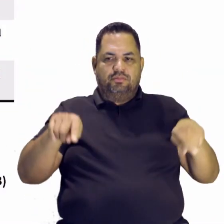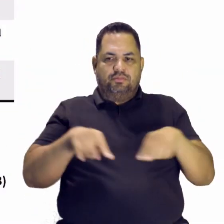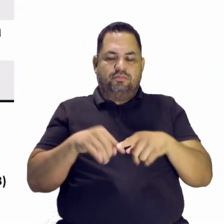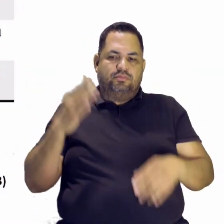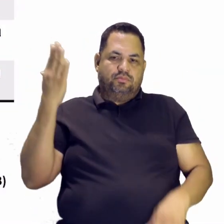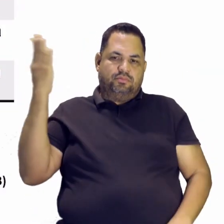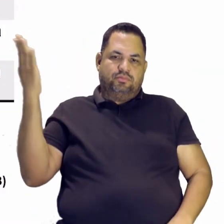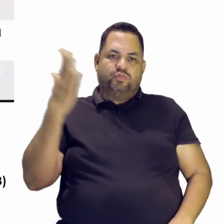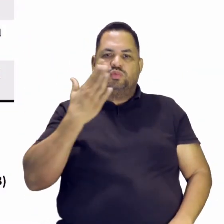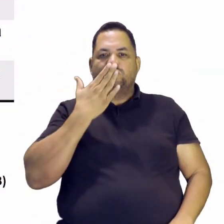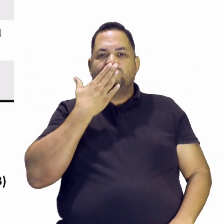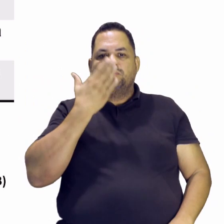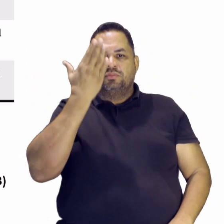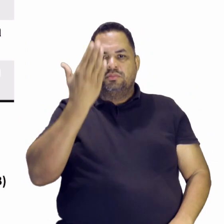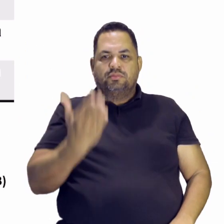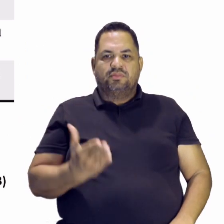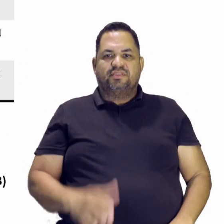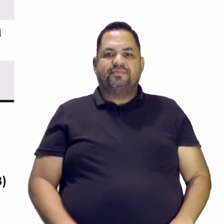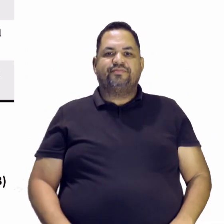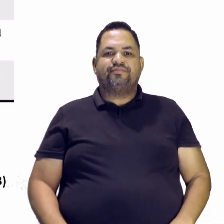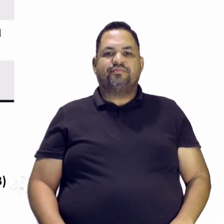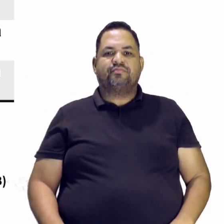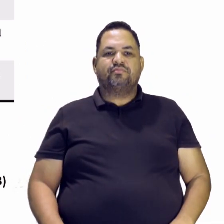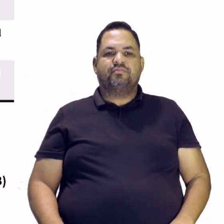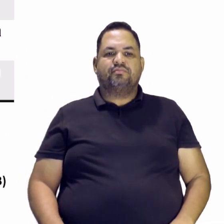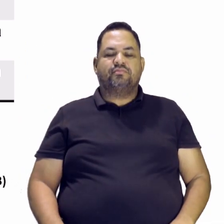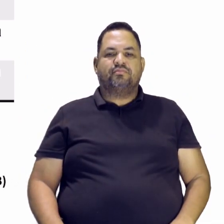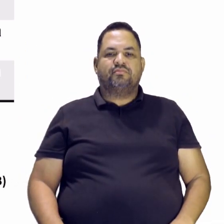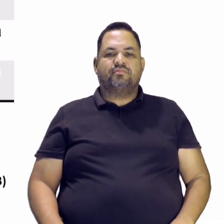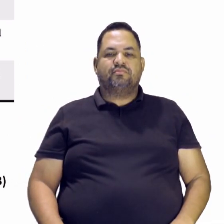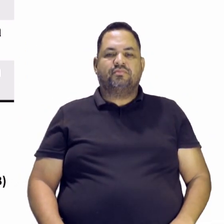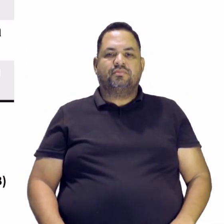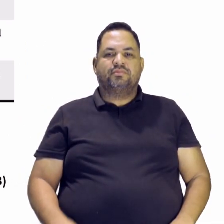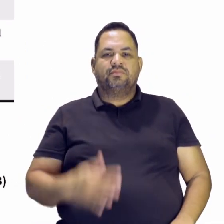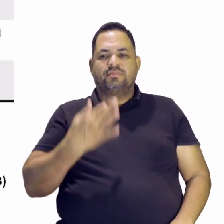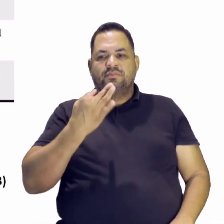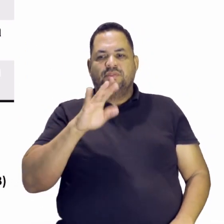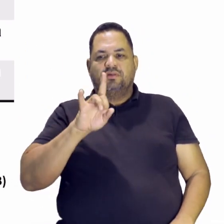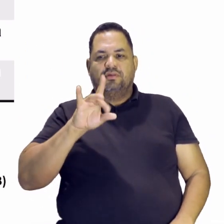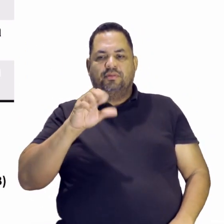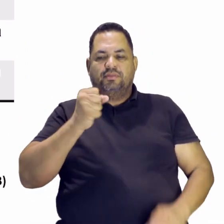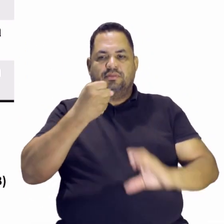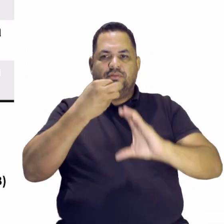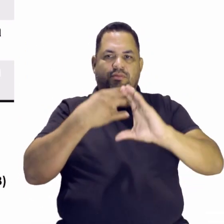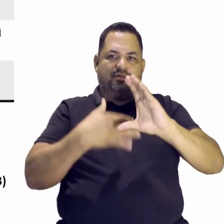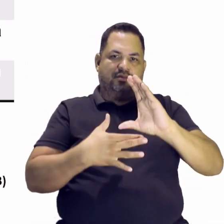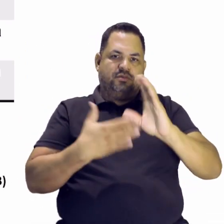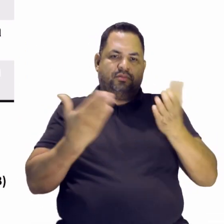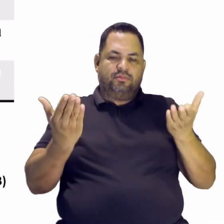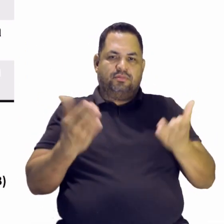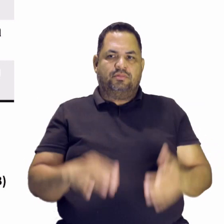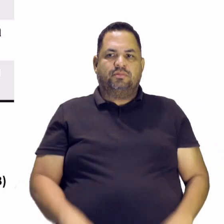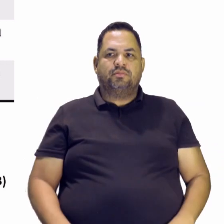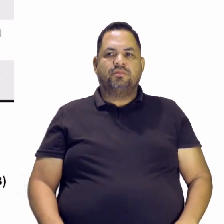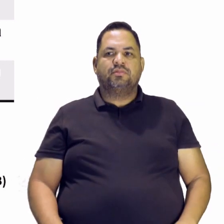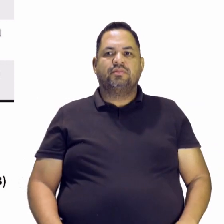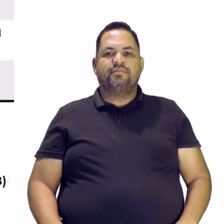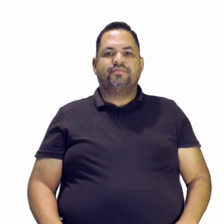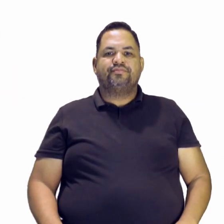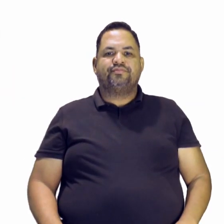os tipos, tá? De fibras e as características delas,